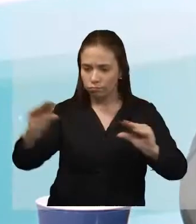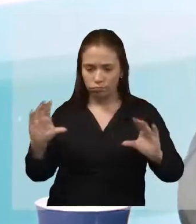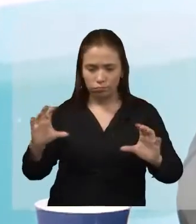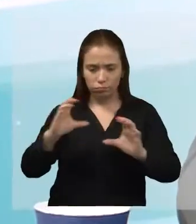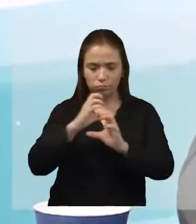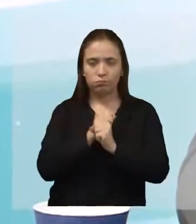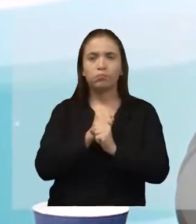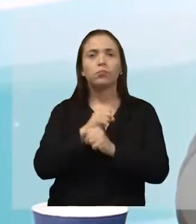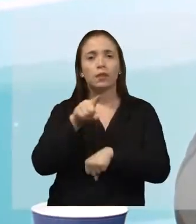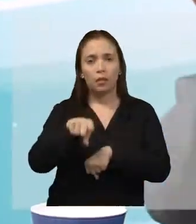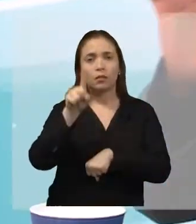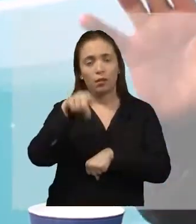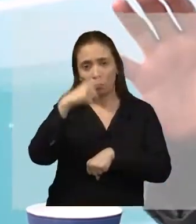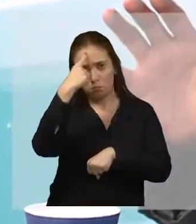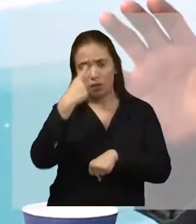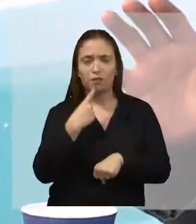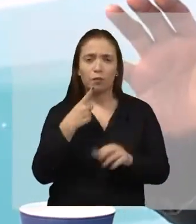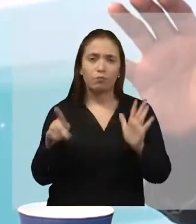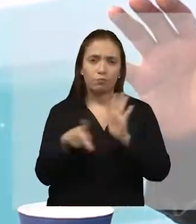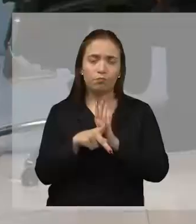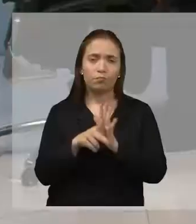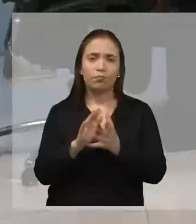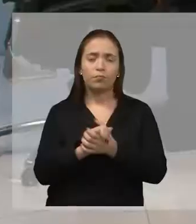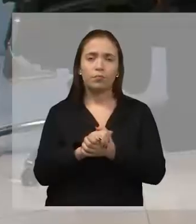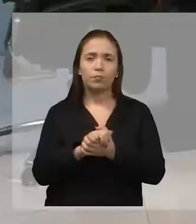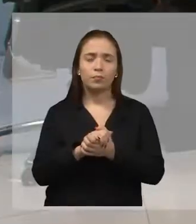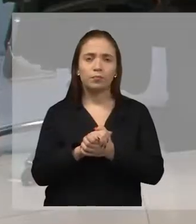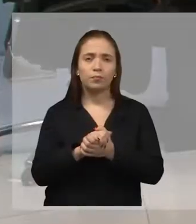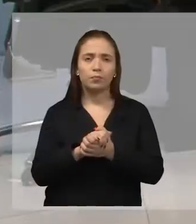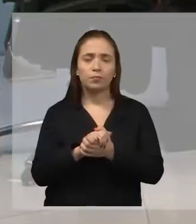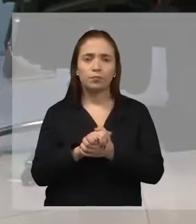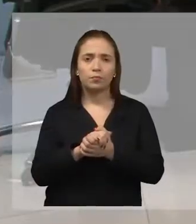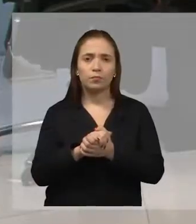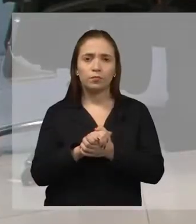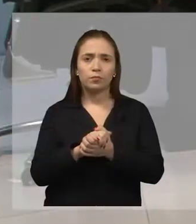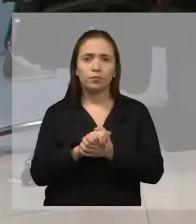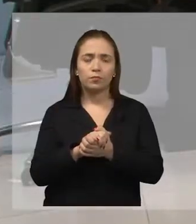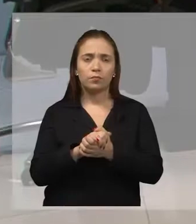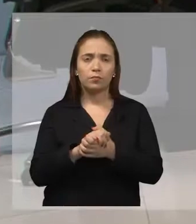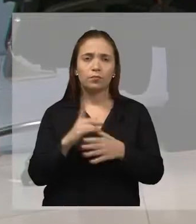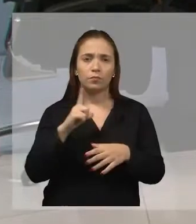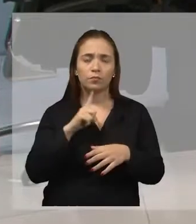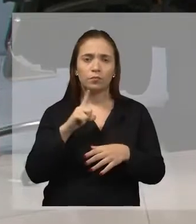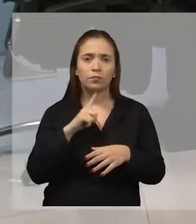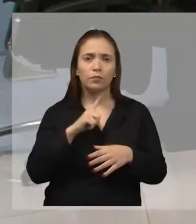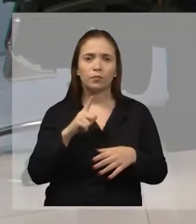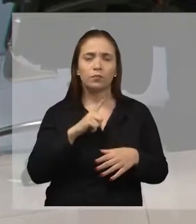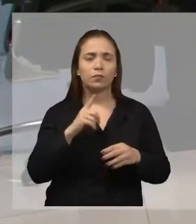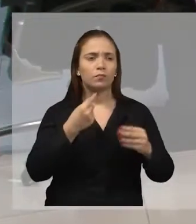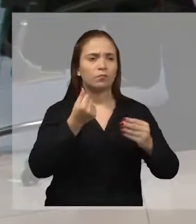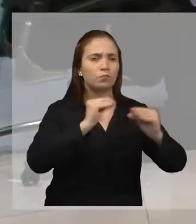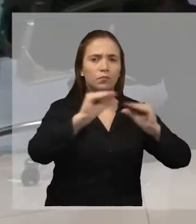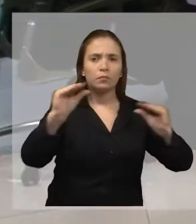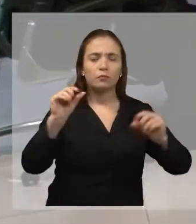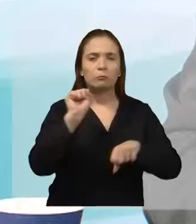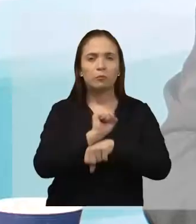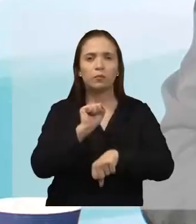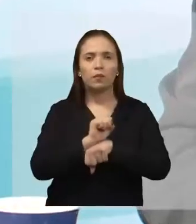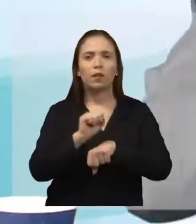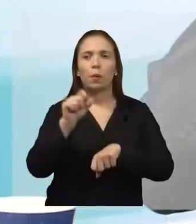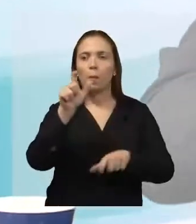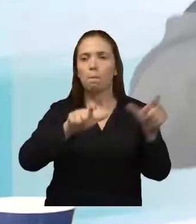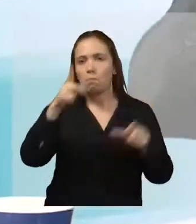filhos e os netos de vocês vão pagar depois. Isso é meter garganta abaixo? Zé Clésio. Eu não retão percepção. Há uma questão que precisa ser colocada. Quer dizer, nós estamos